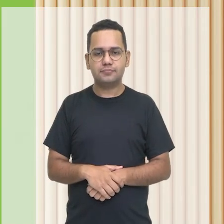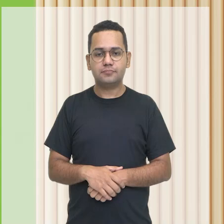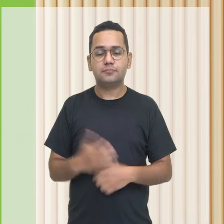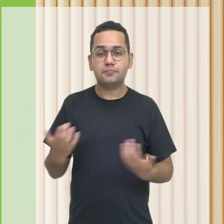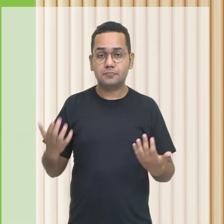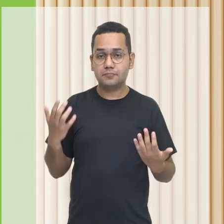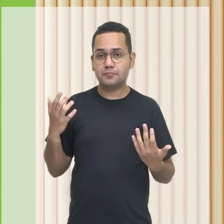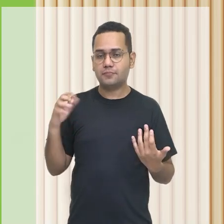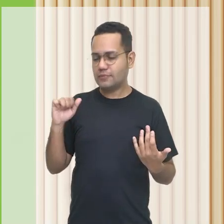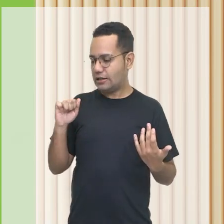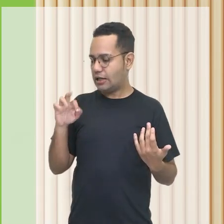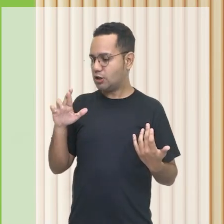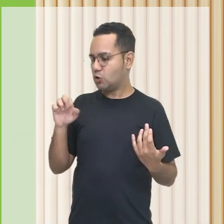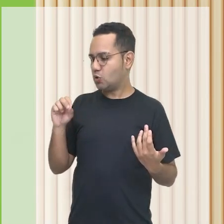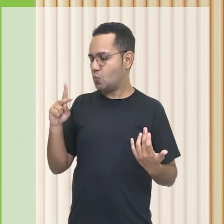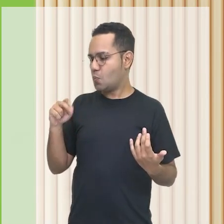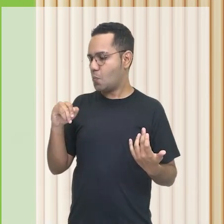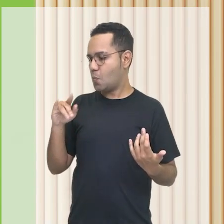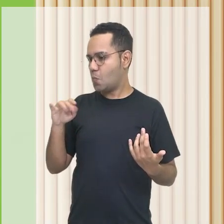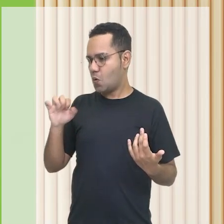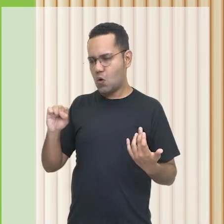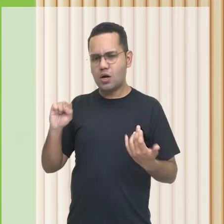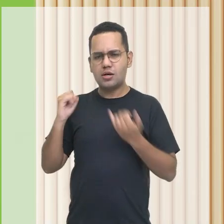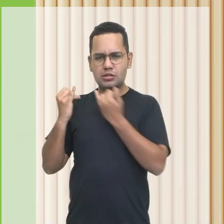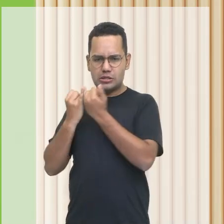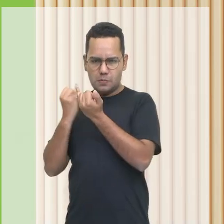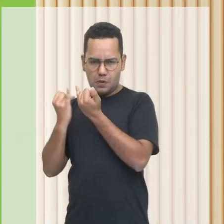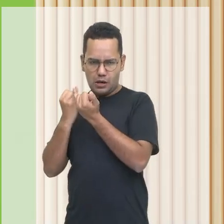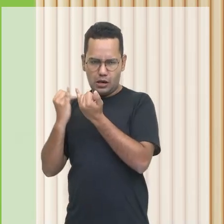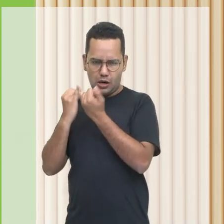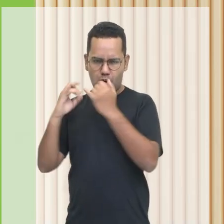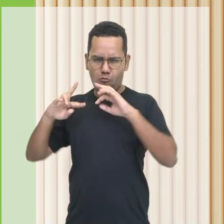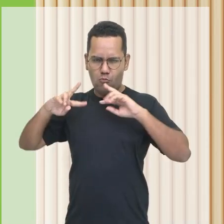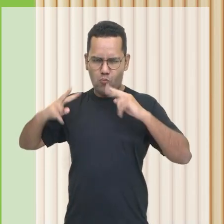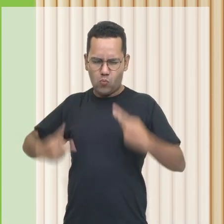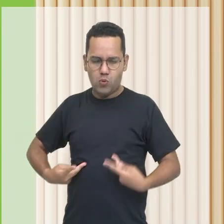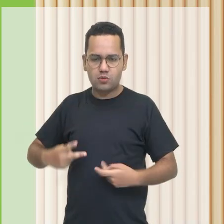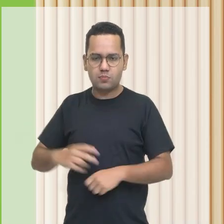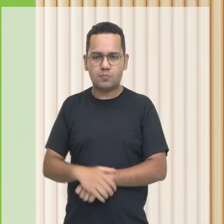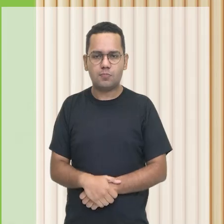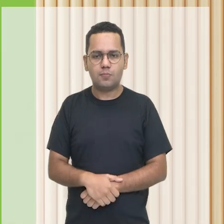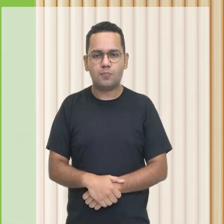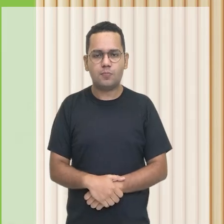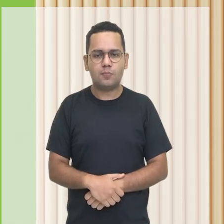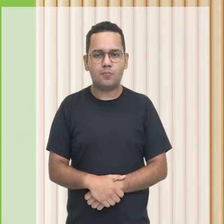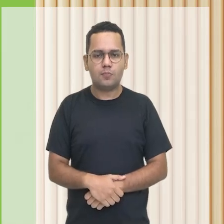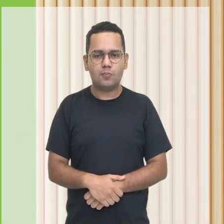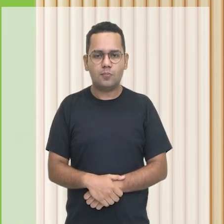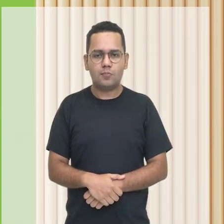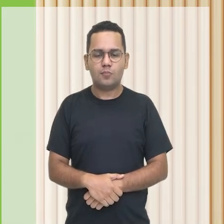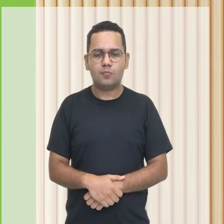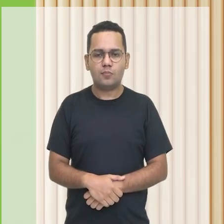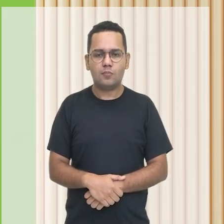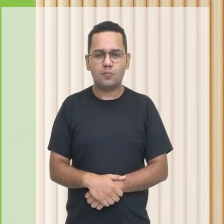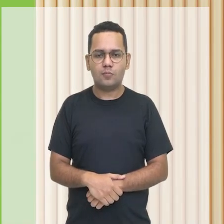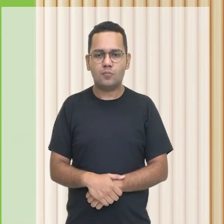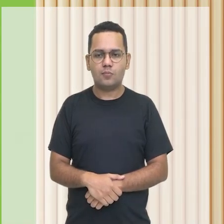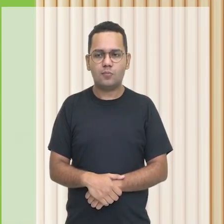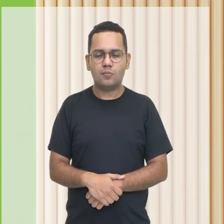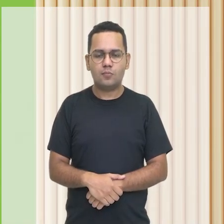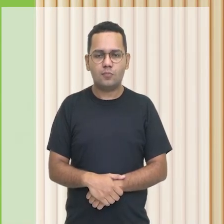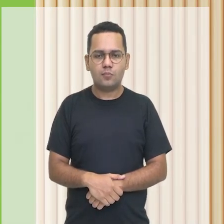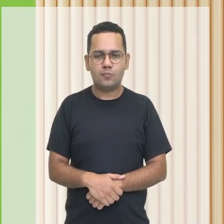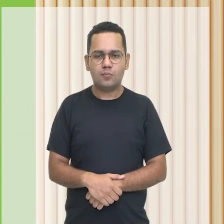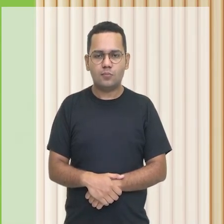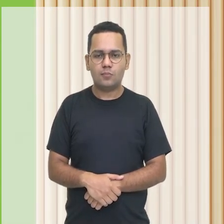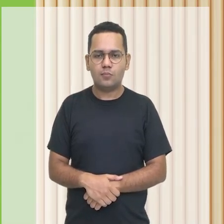grandes macacos, eles têm essas semelhanças com os seres humanos, então essas dicas, vamos dizer, essas